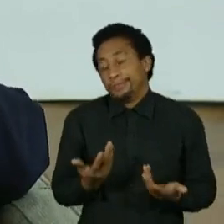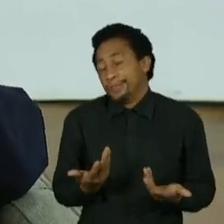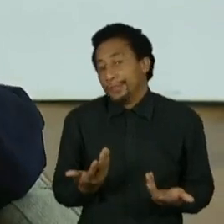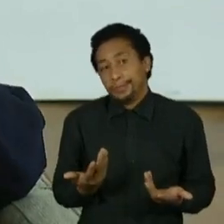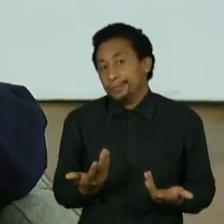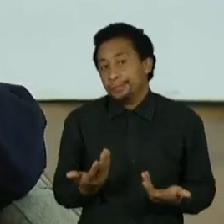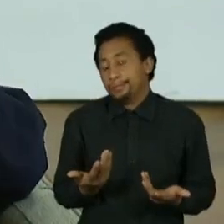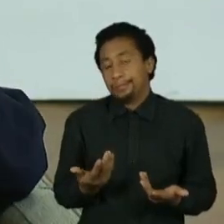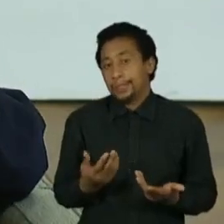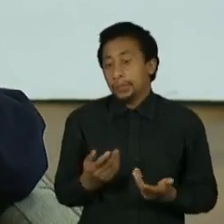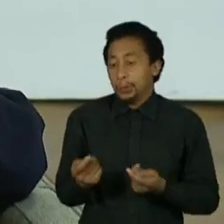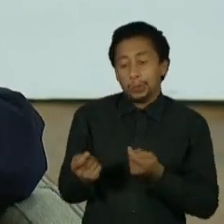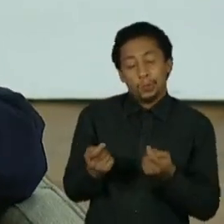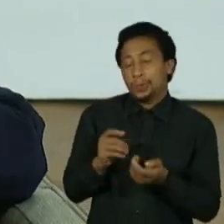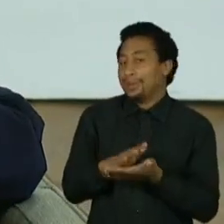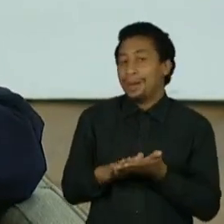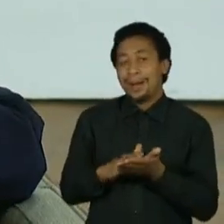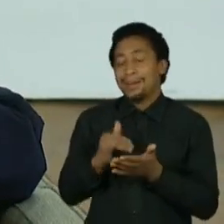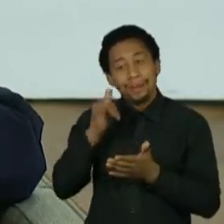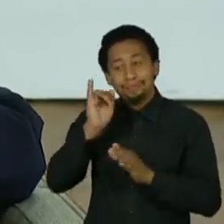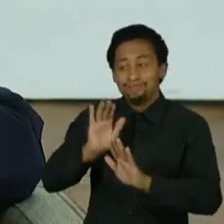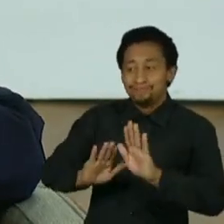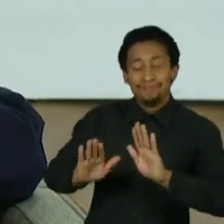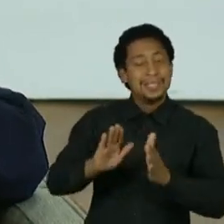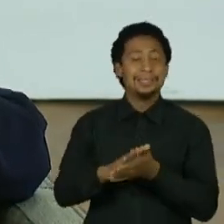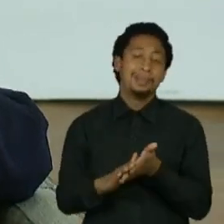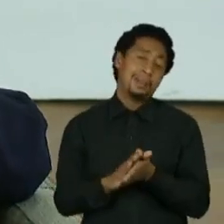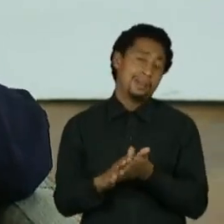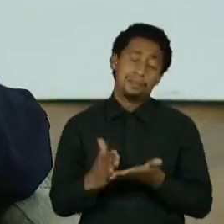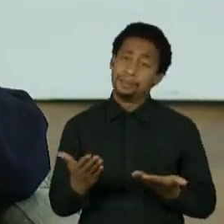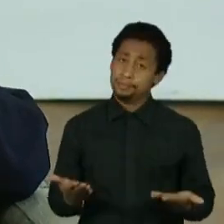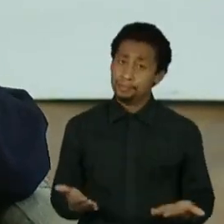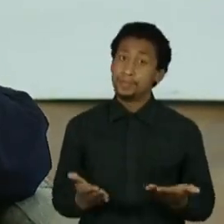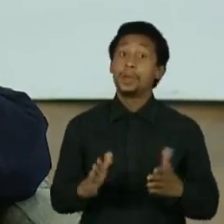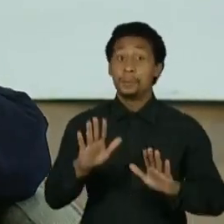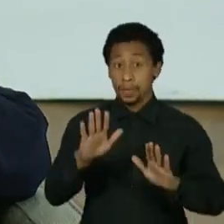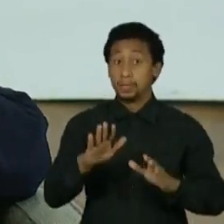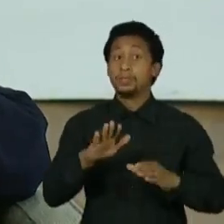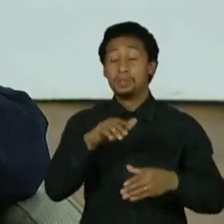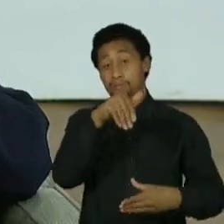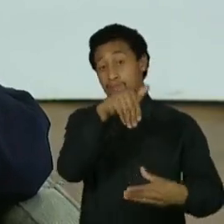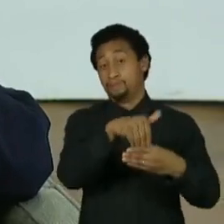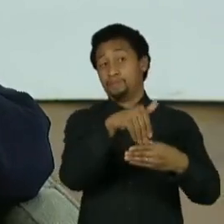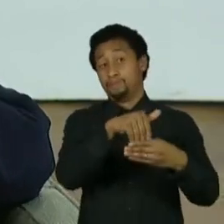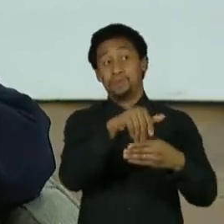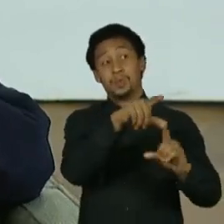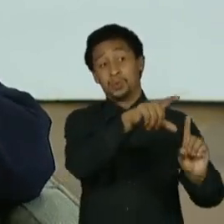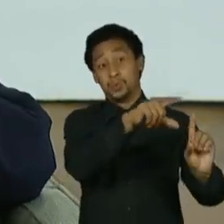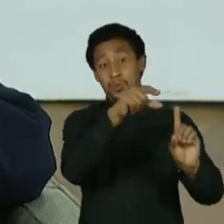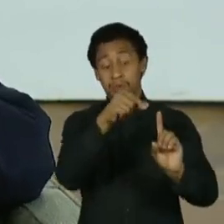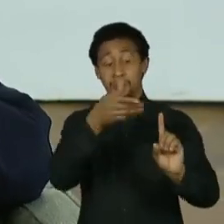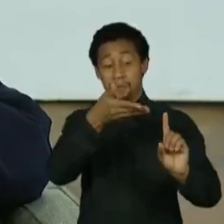subestimamos. É claro que a eleição de um presidente de extrema-direita foi resultado